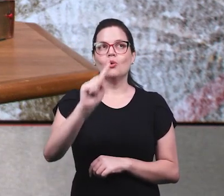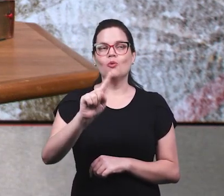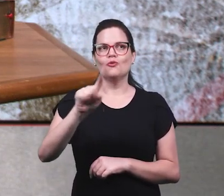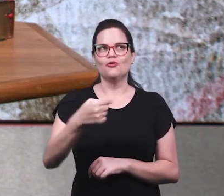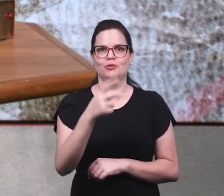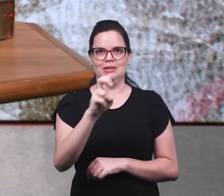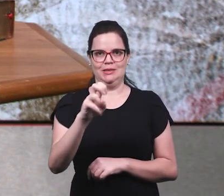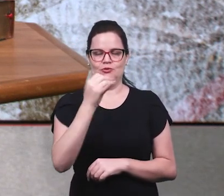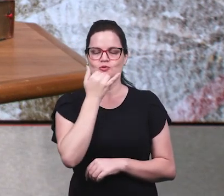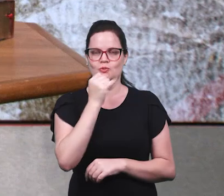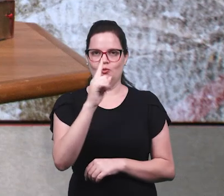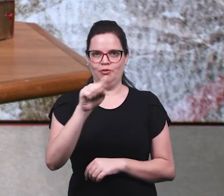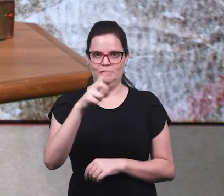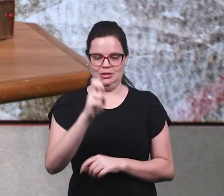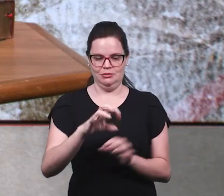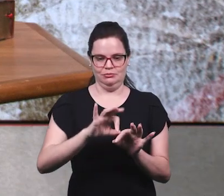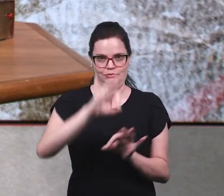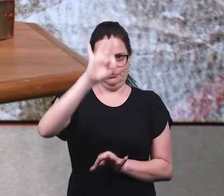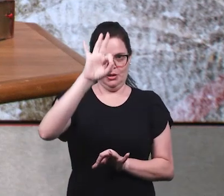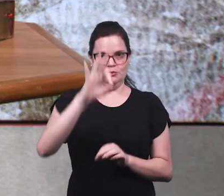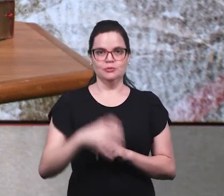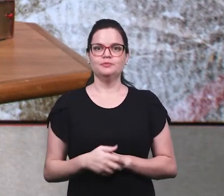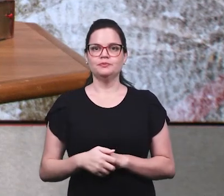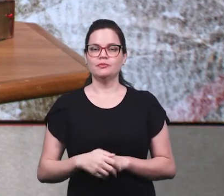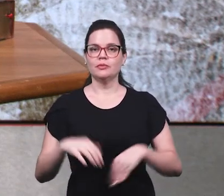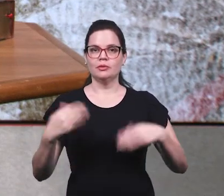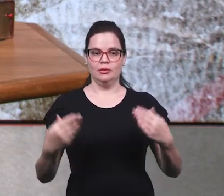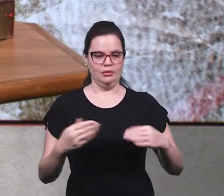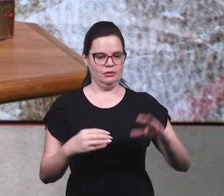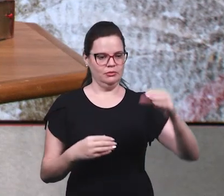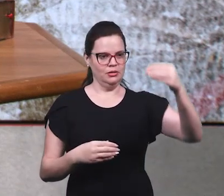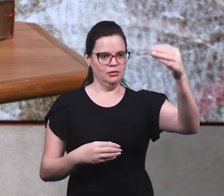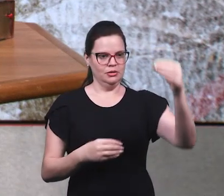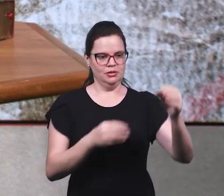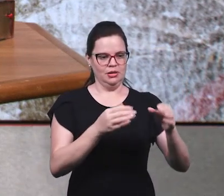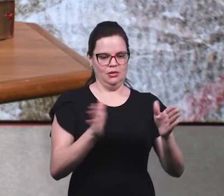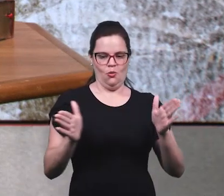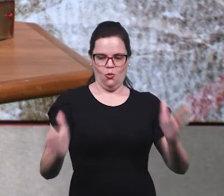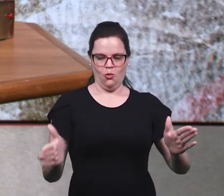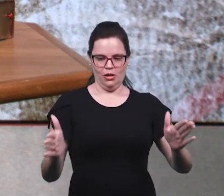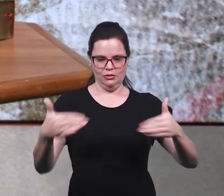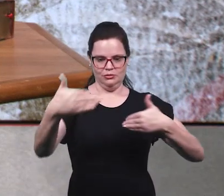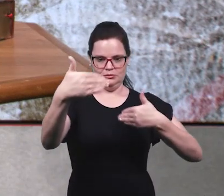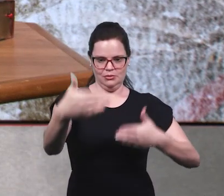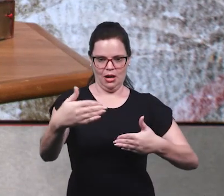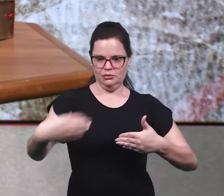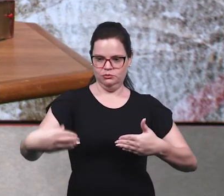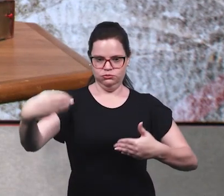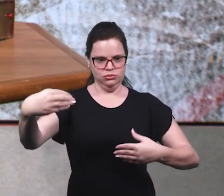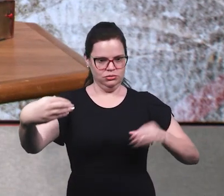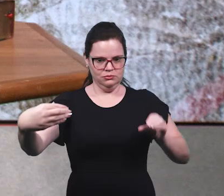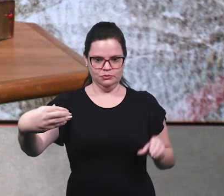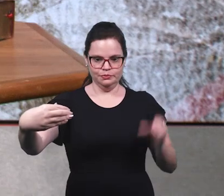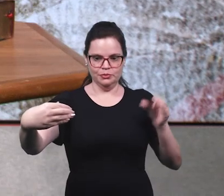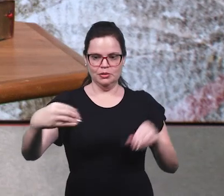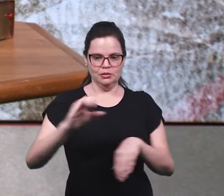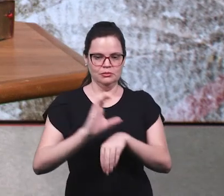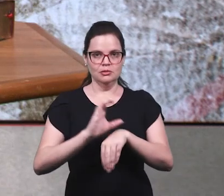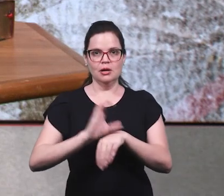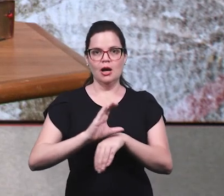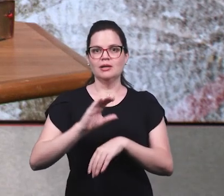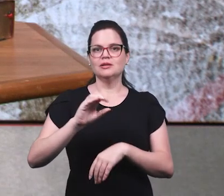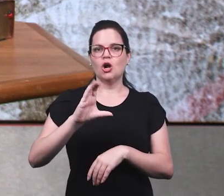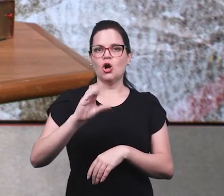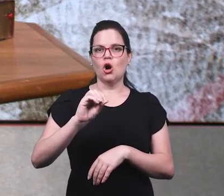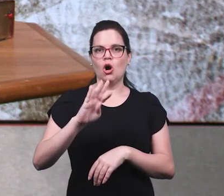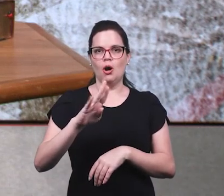do mesmo e cobrirás de cobre. Far-lhe-ás também as suas caldeirinhas